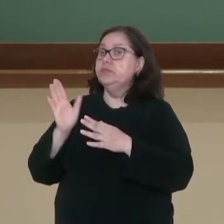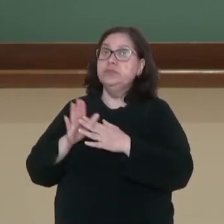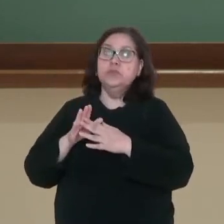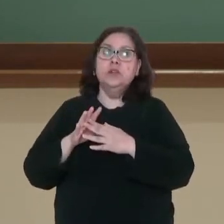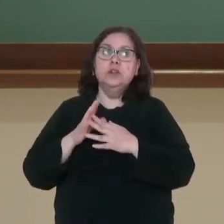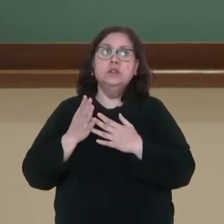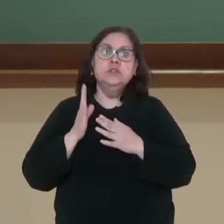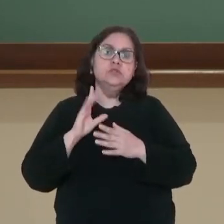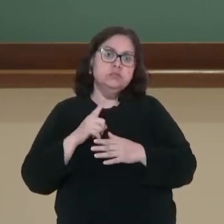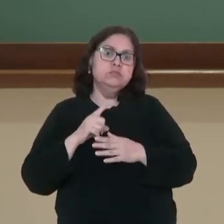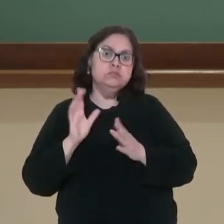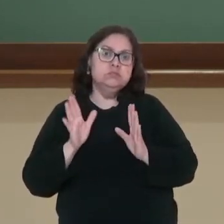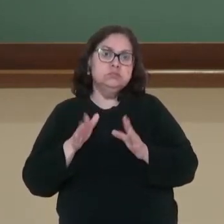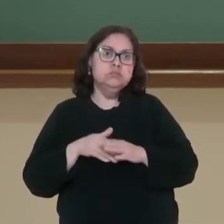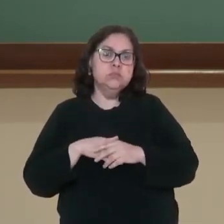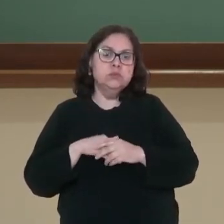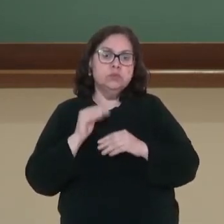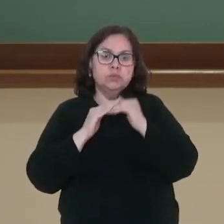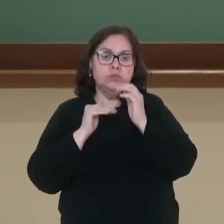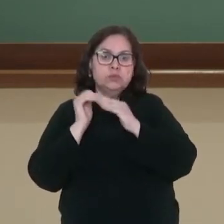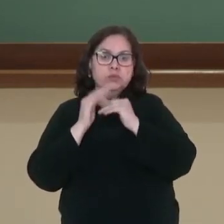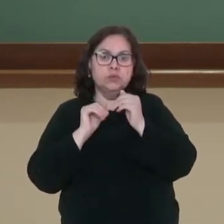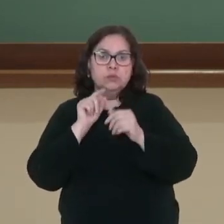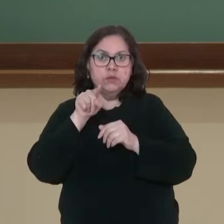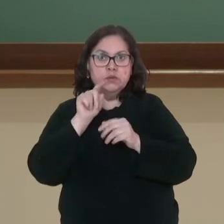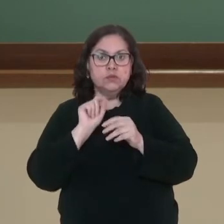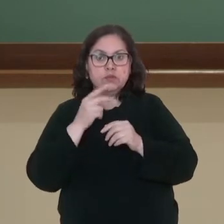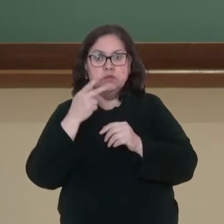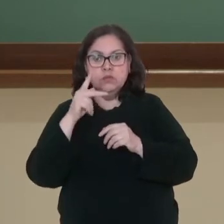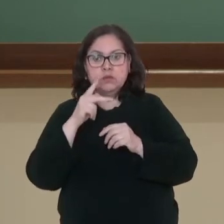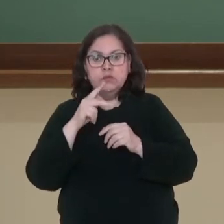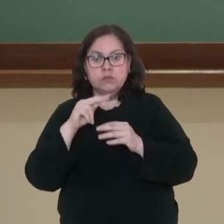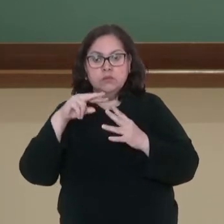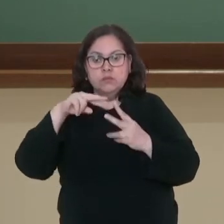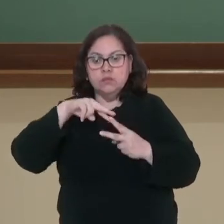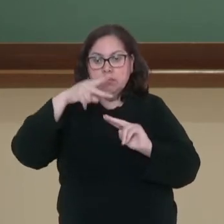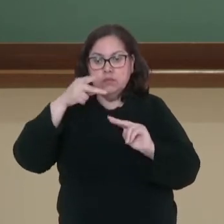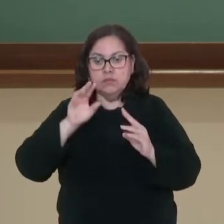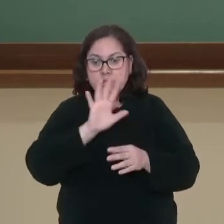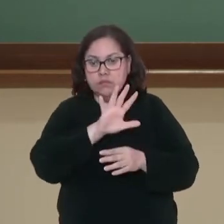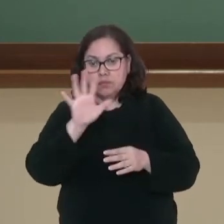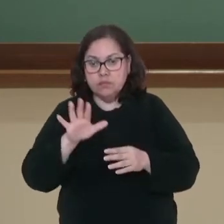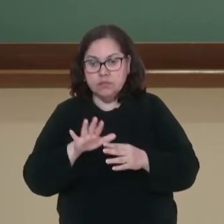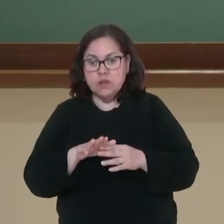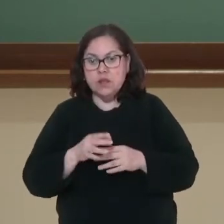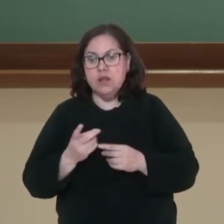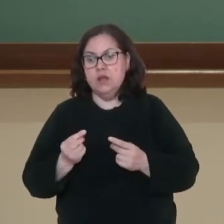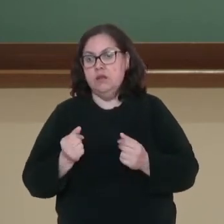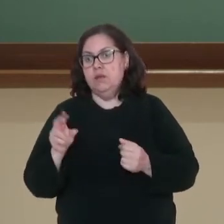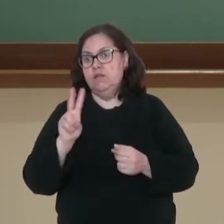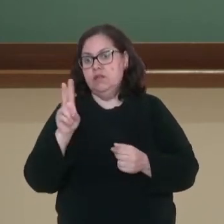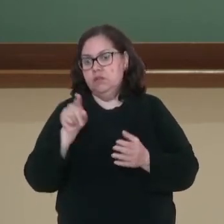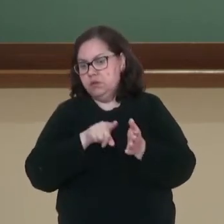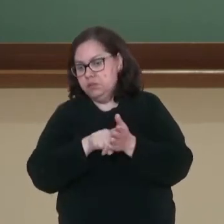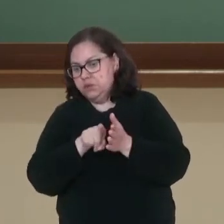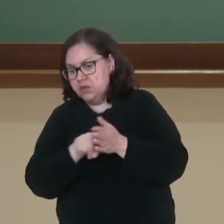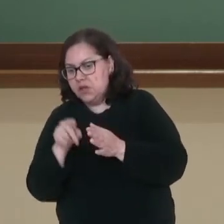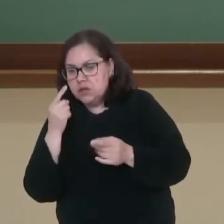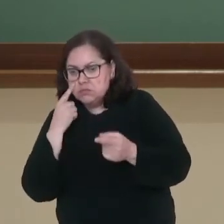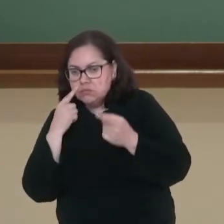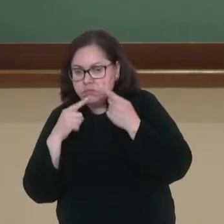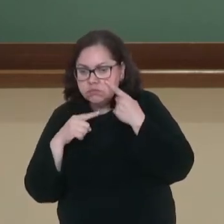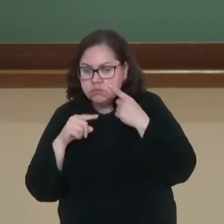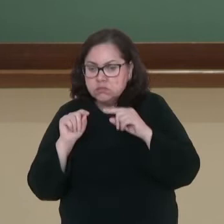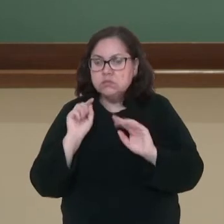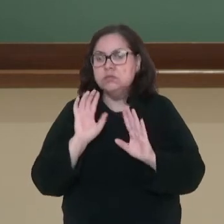E já estão produzindo para você o teu mapeamento genético. Não vamos falar de preços aqui, você vai pesquisar, vai analisar.